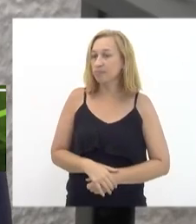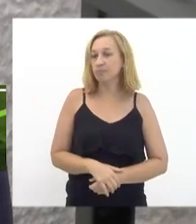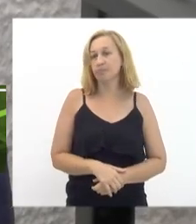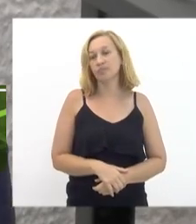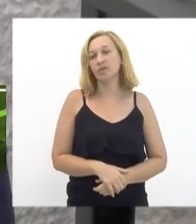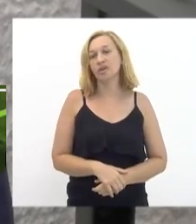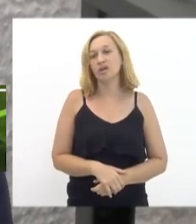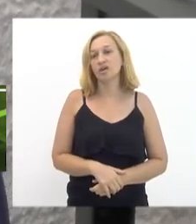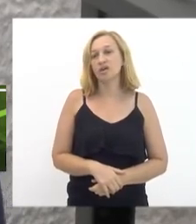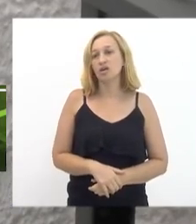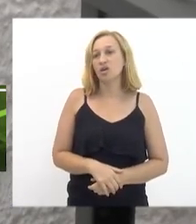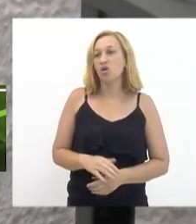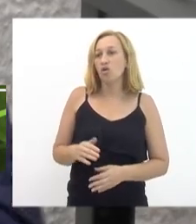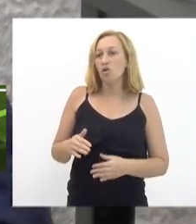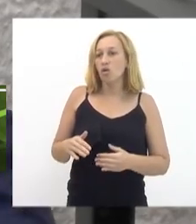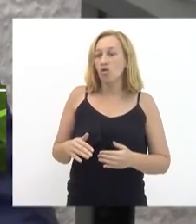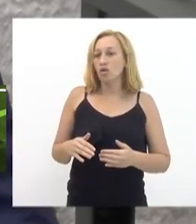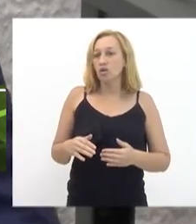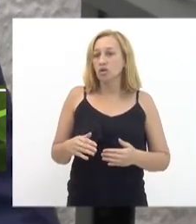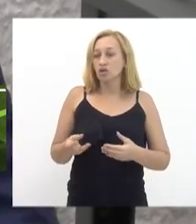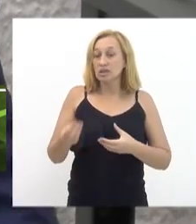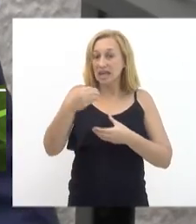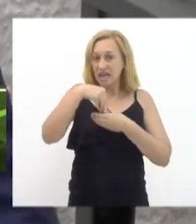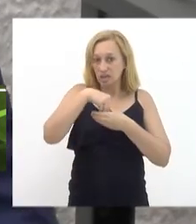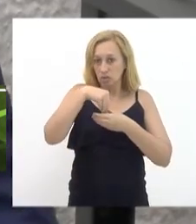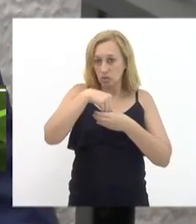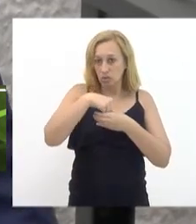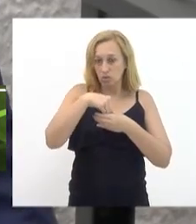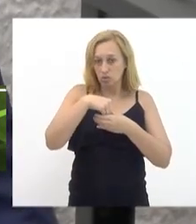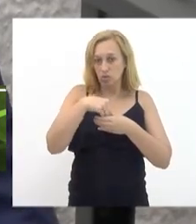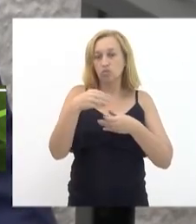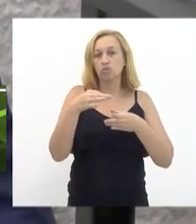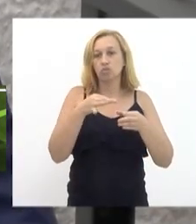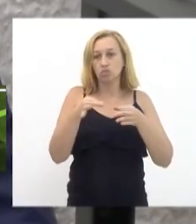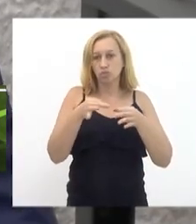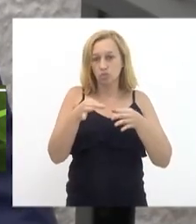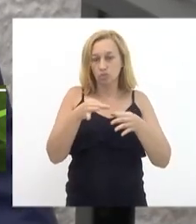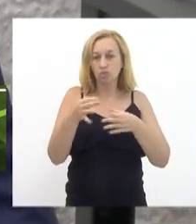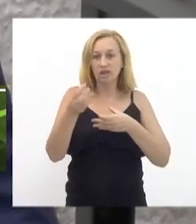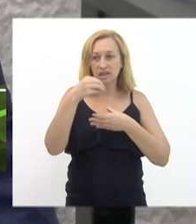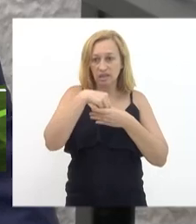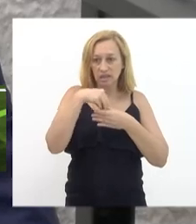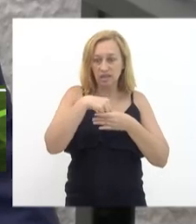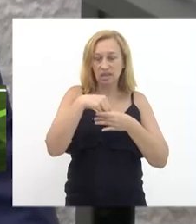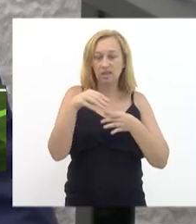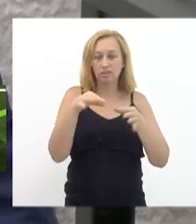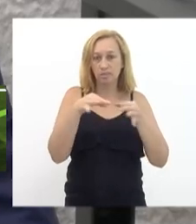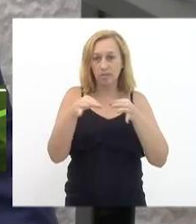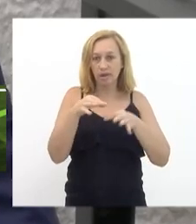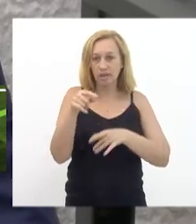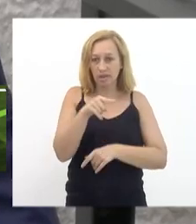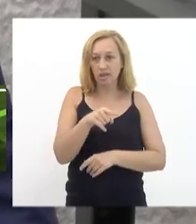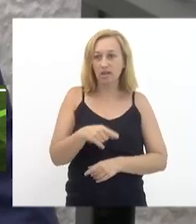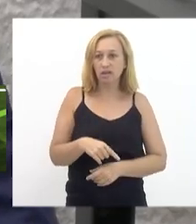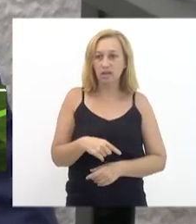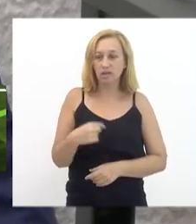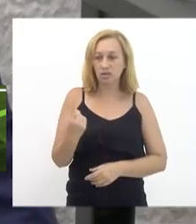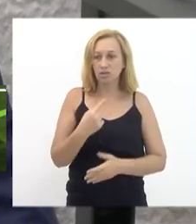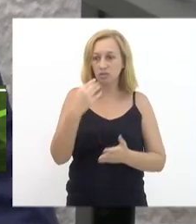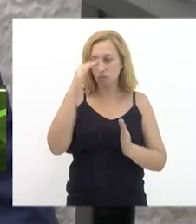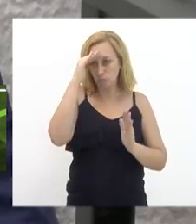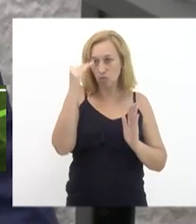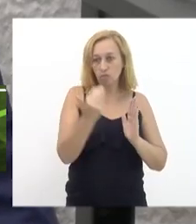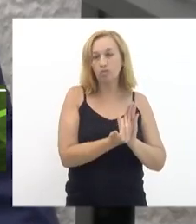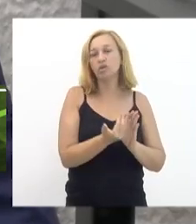de fora você não consegue ver porque eu trabalho é interno contrapiso piso uma série de questões que estão sendo feitas lá e nós temos de